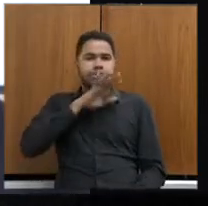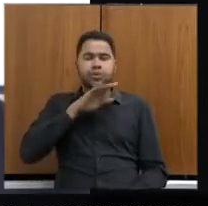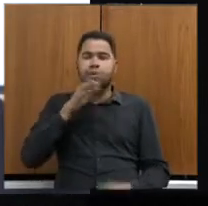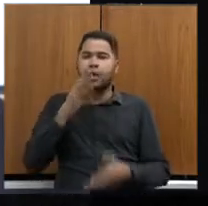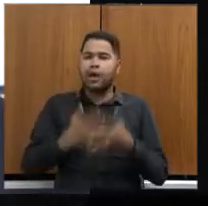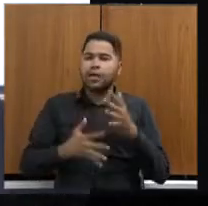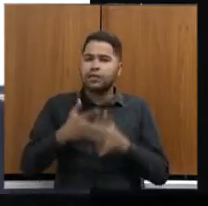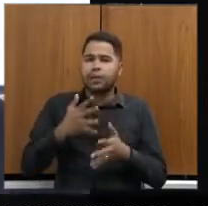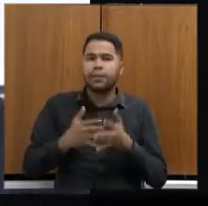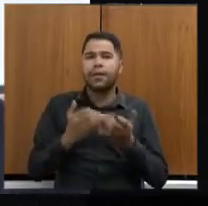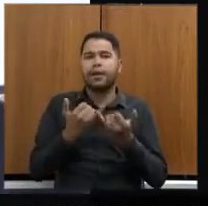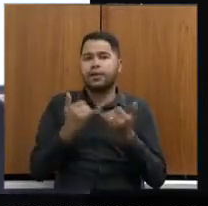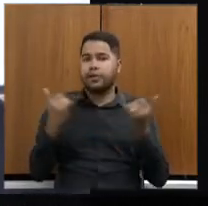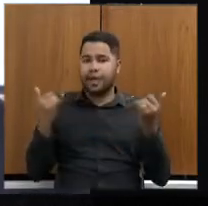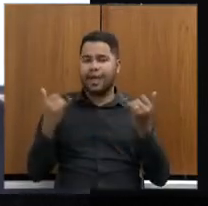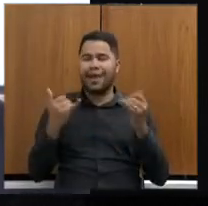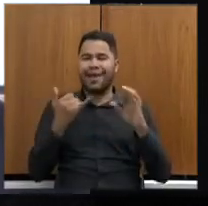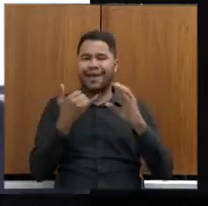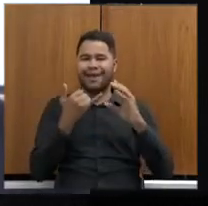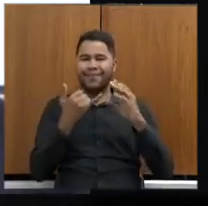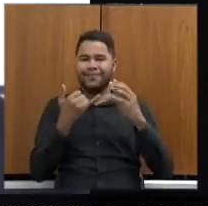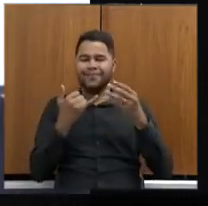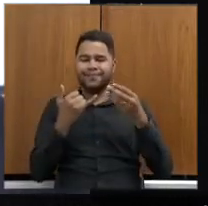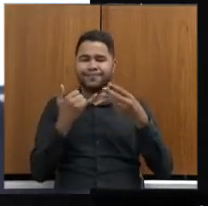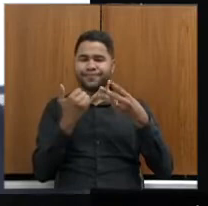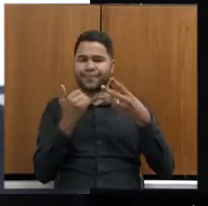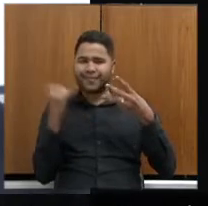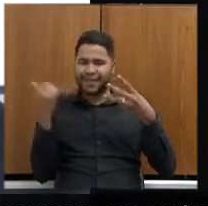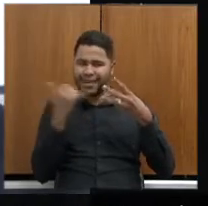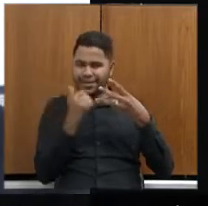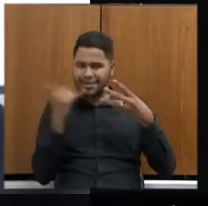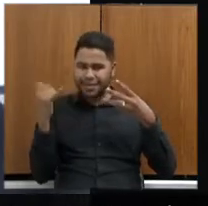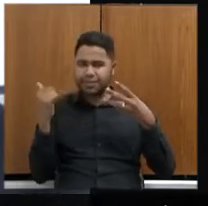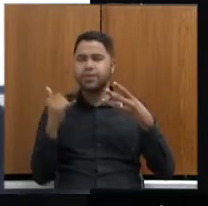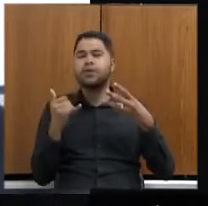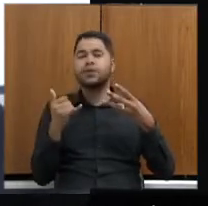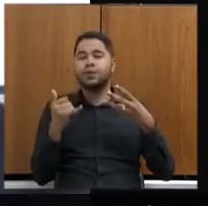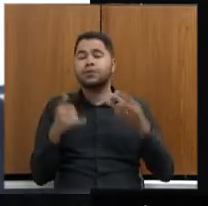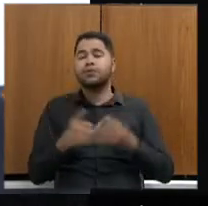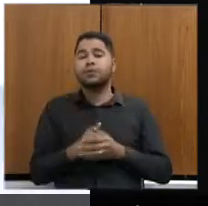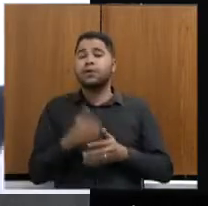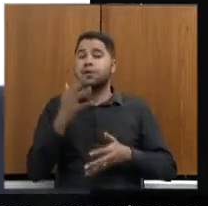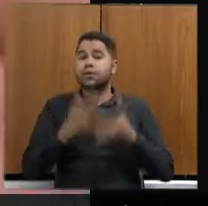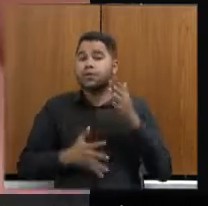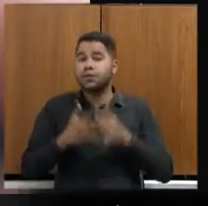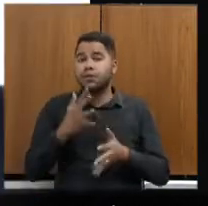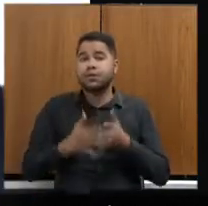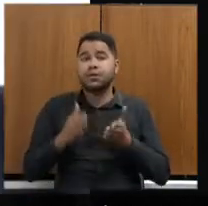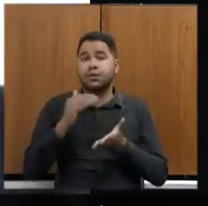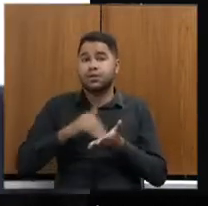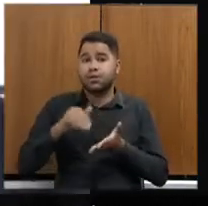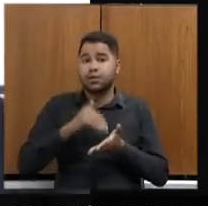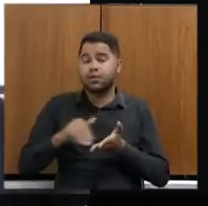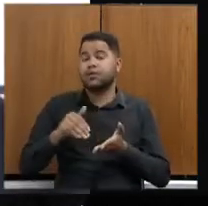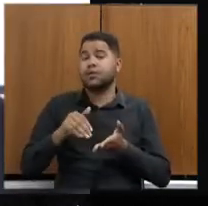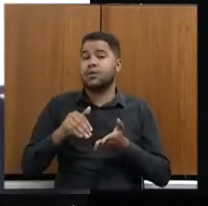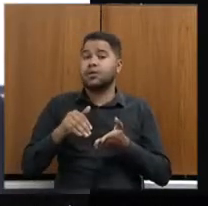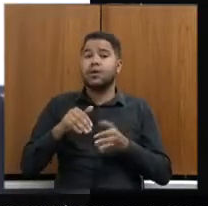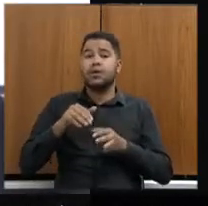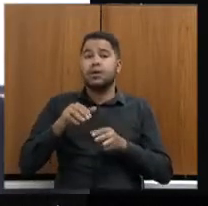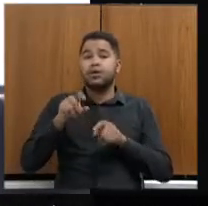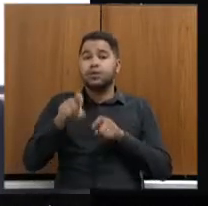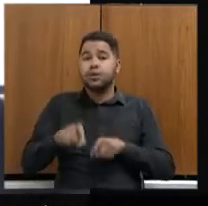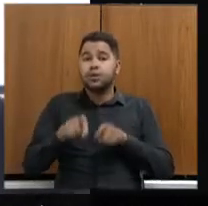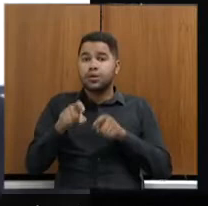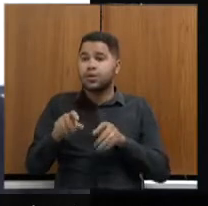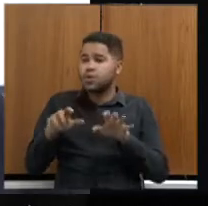se ligue na nos Empreendimentos aqui de energia fotovoltaica atrapalha secretaria de agricultura é